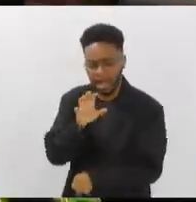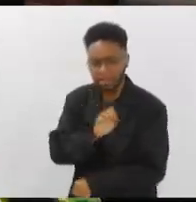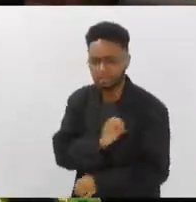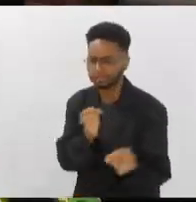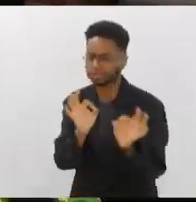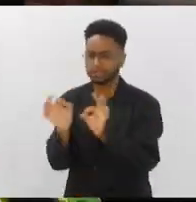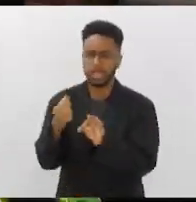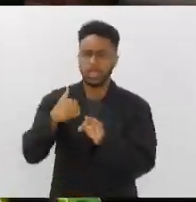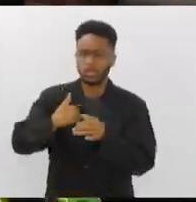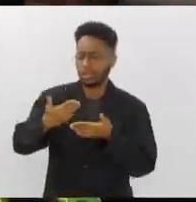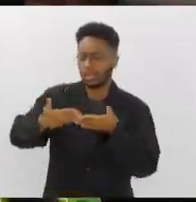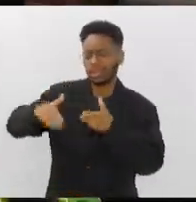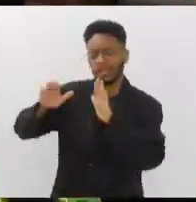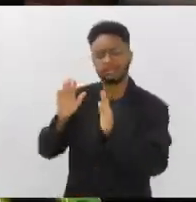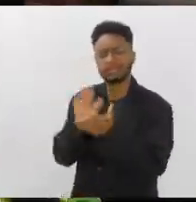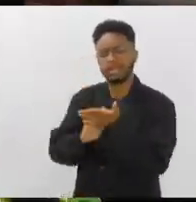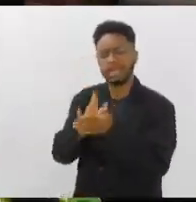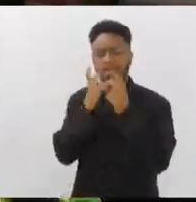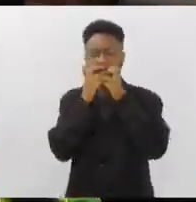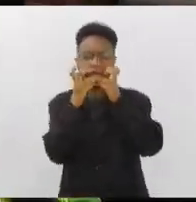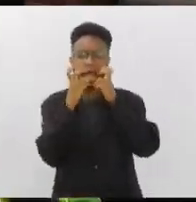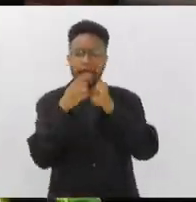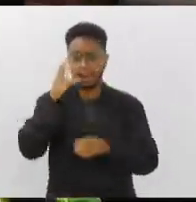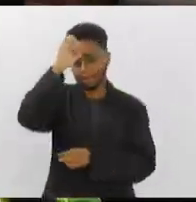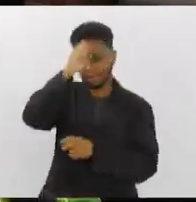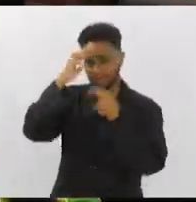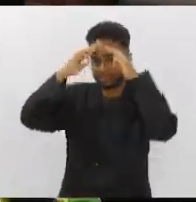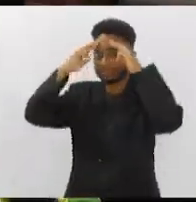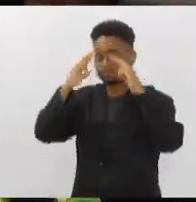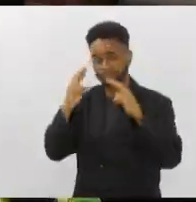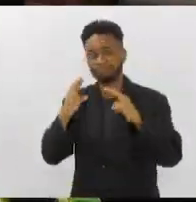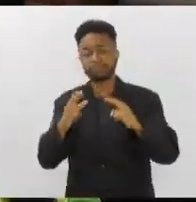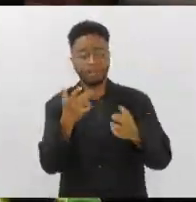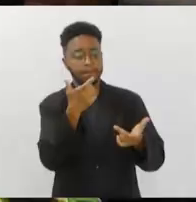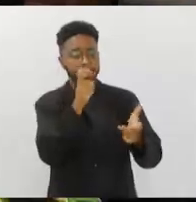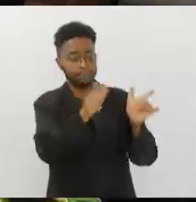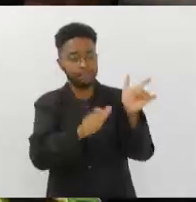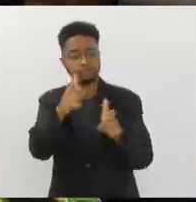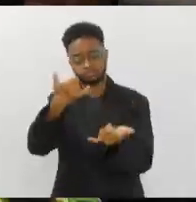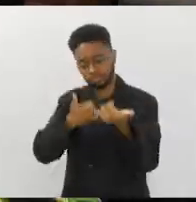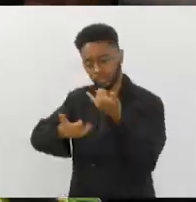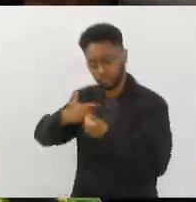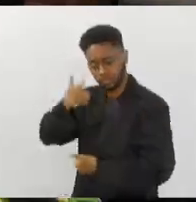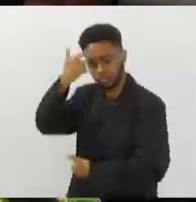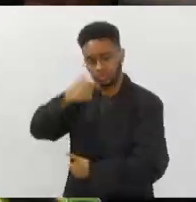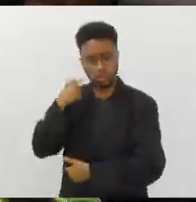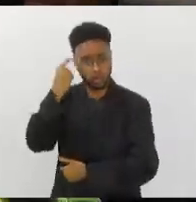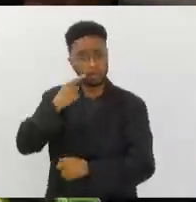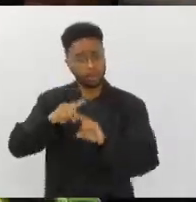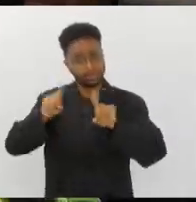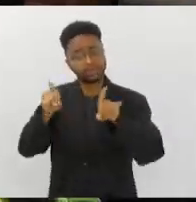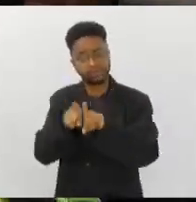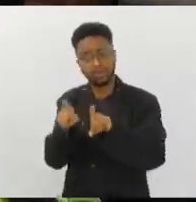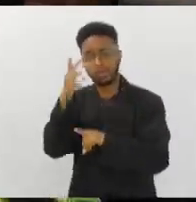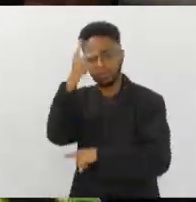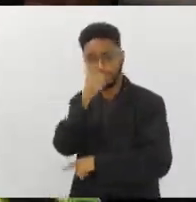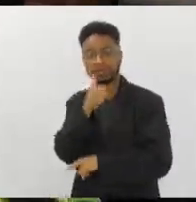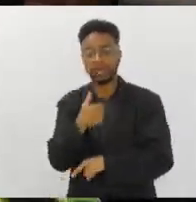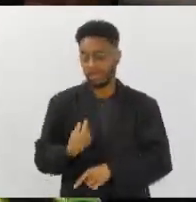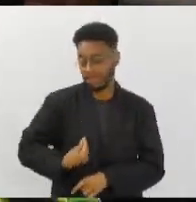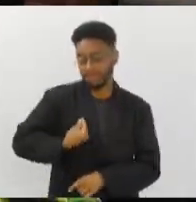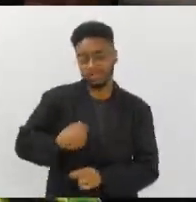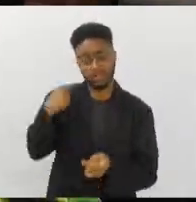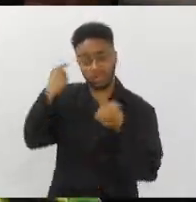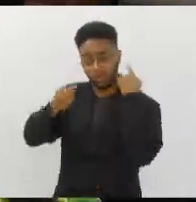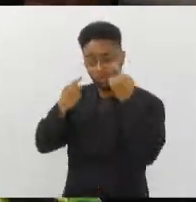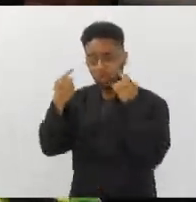eu levo no grito, aprendi a respeitar. Dizem que sou louco, mas também sou bonitão. Nessa vida da